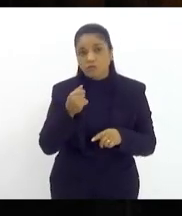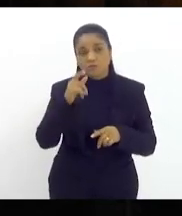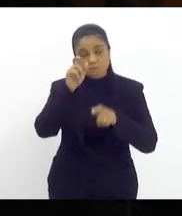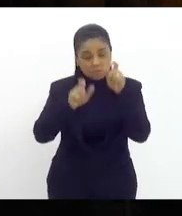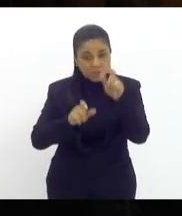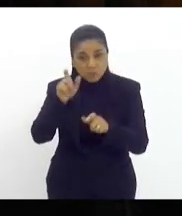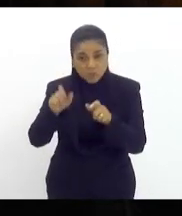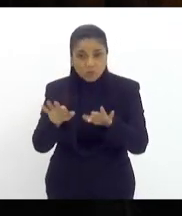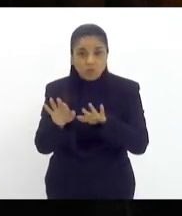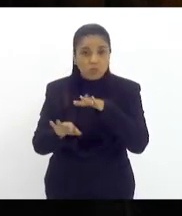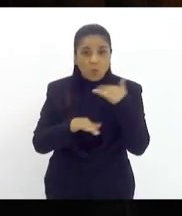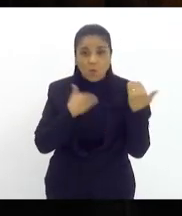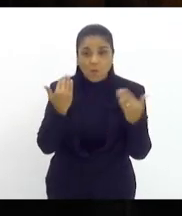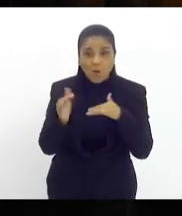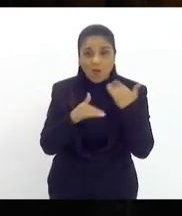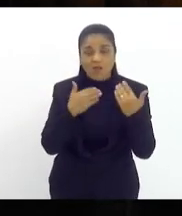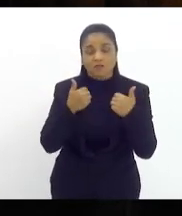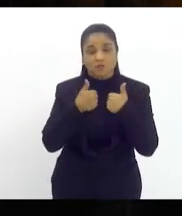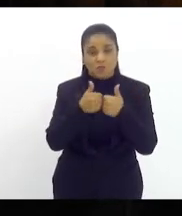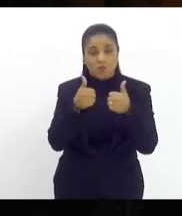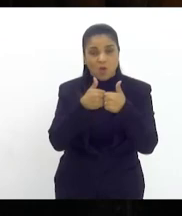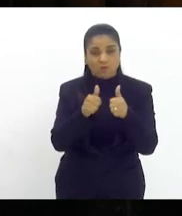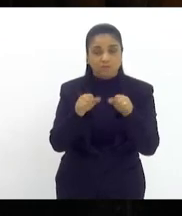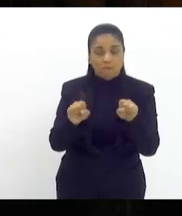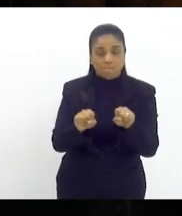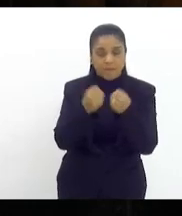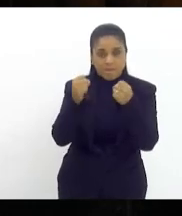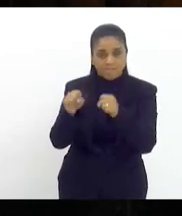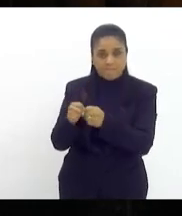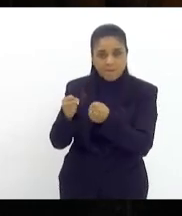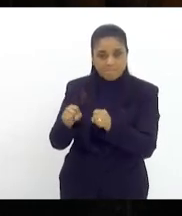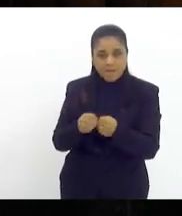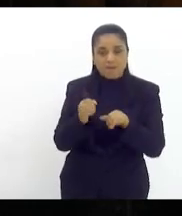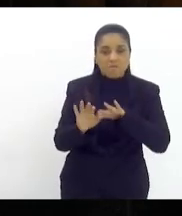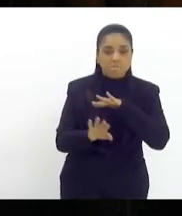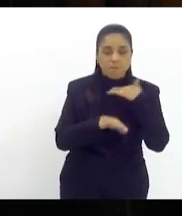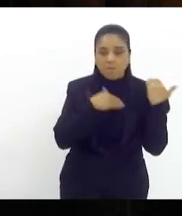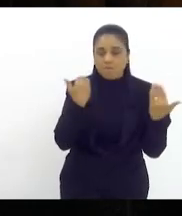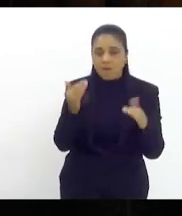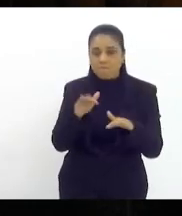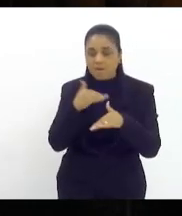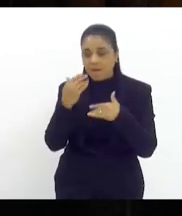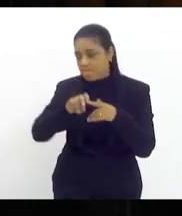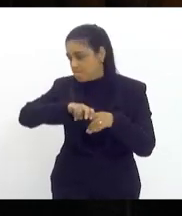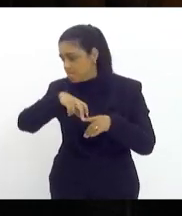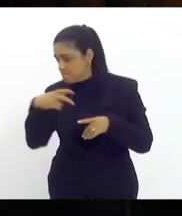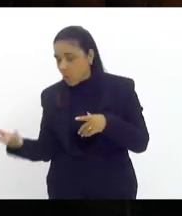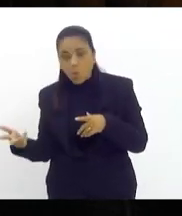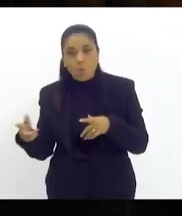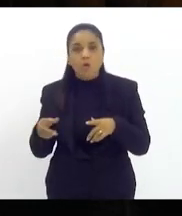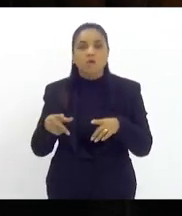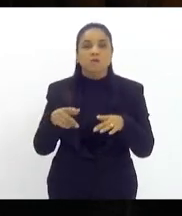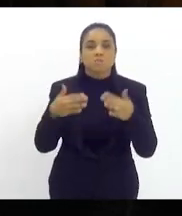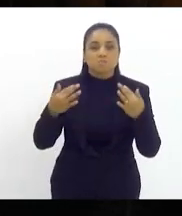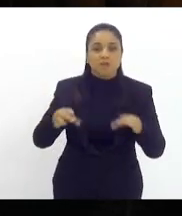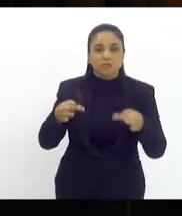estão morrendo em carros quebrados em carros que matam usuários e que ferem